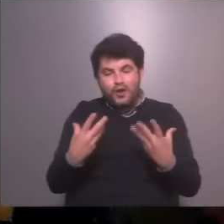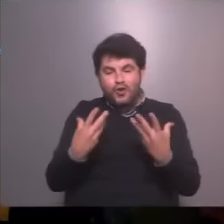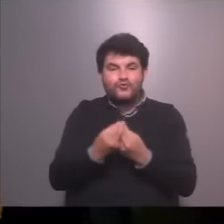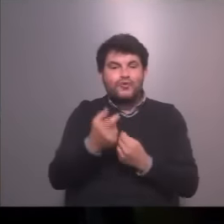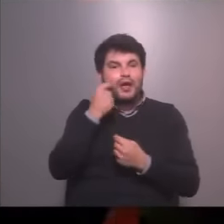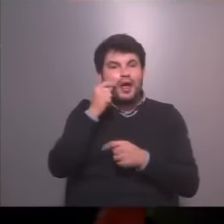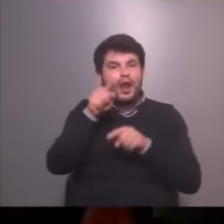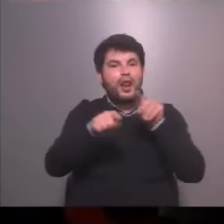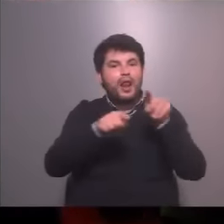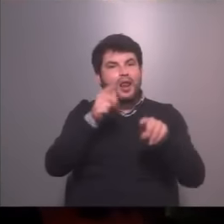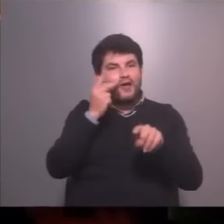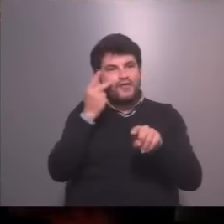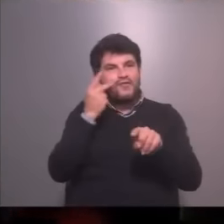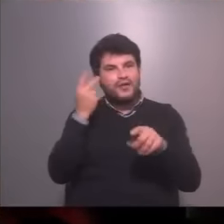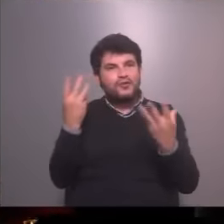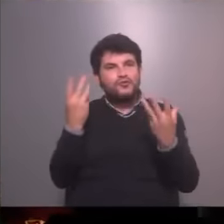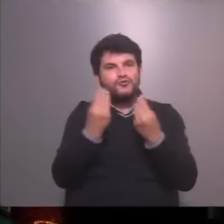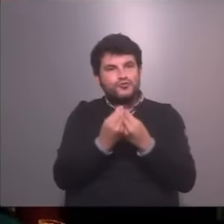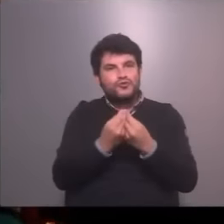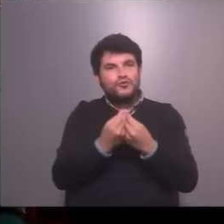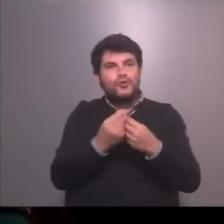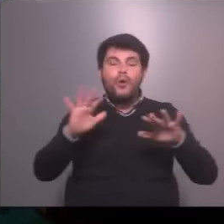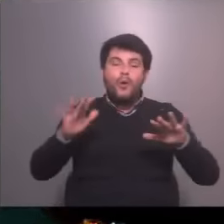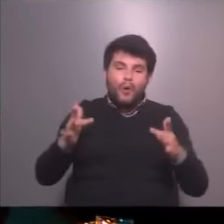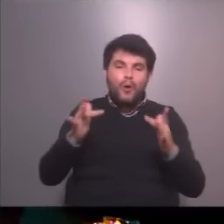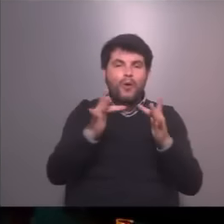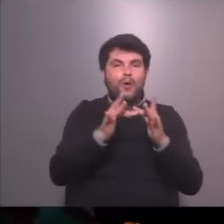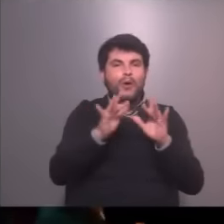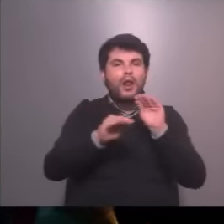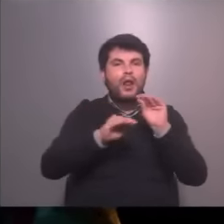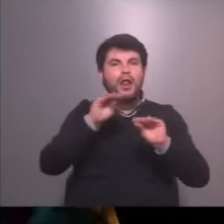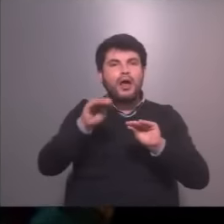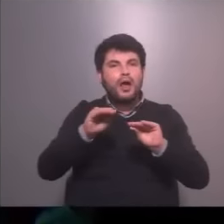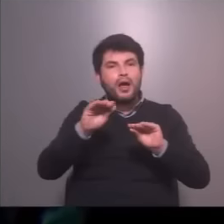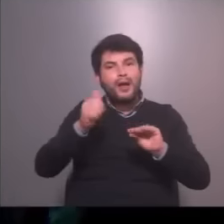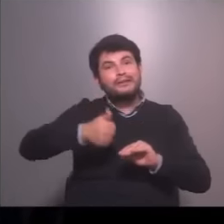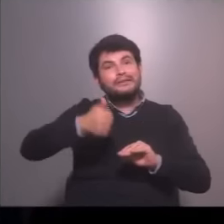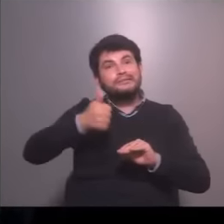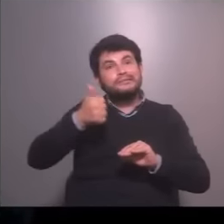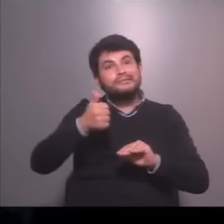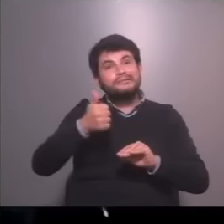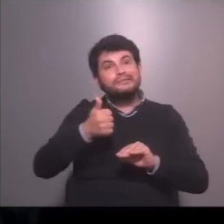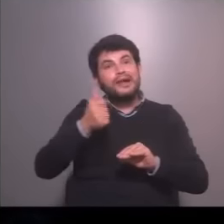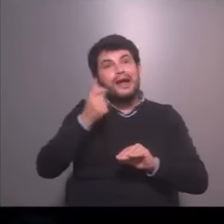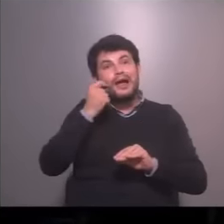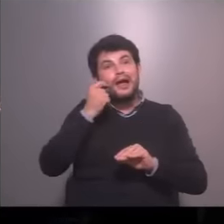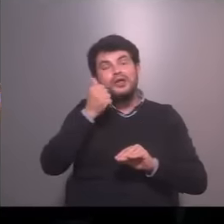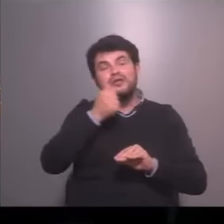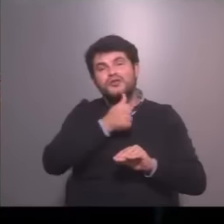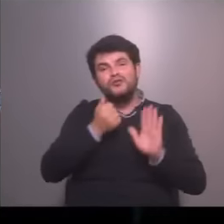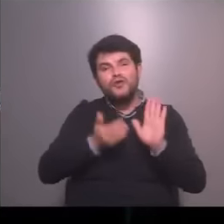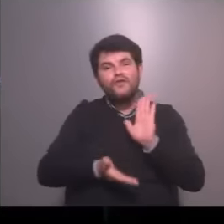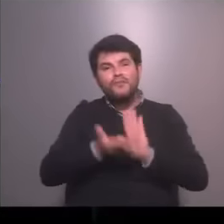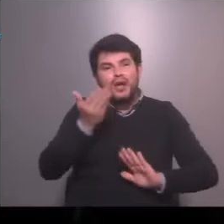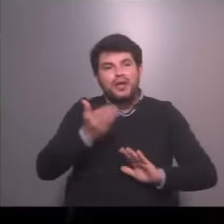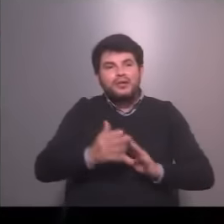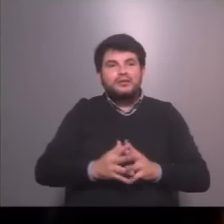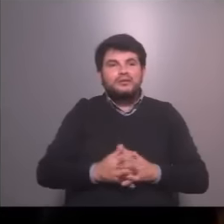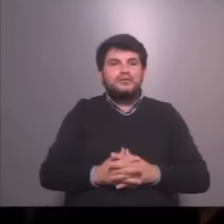ela, presença desse amor e dessa misericórdia junto daqueles com quem vivemos